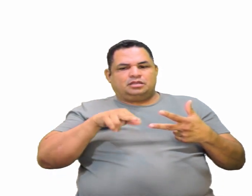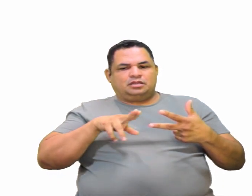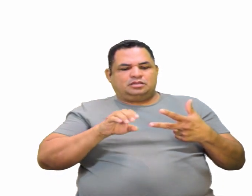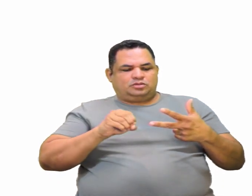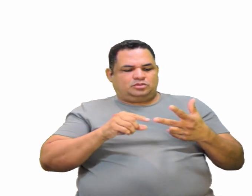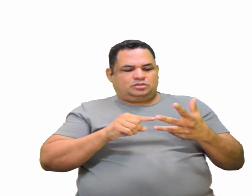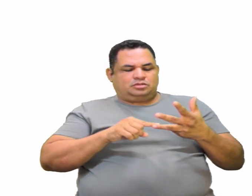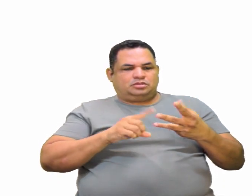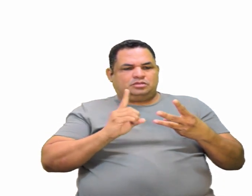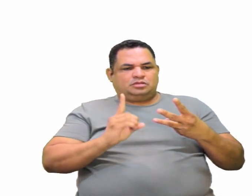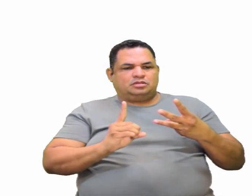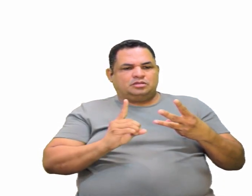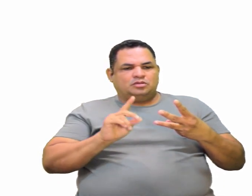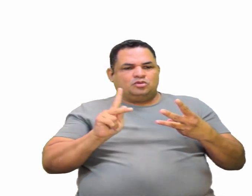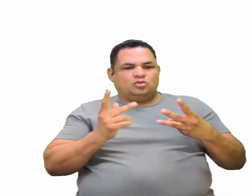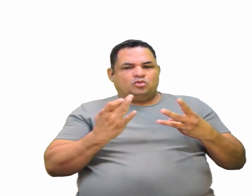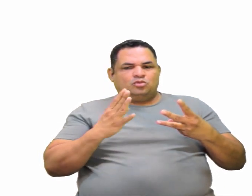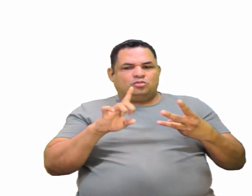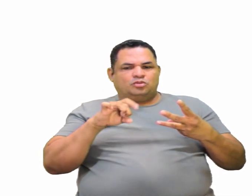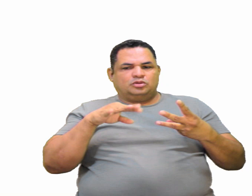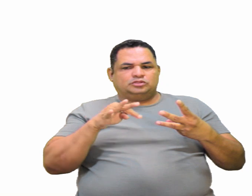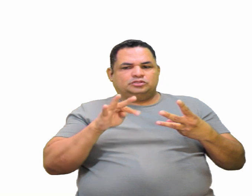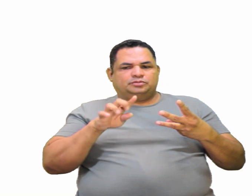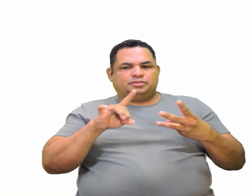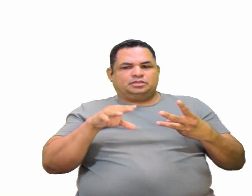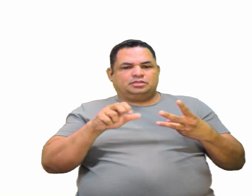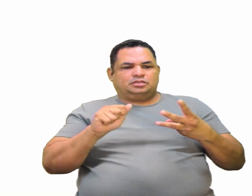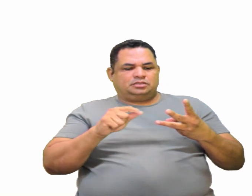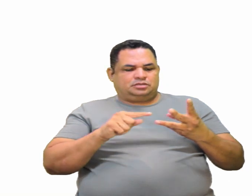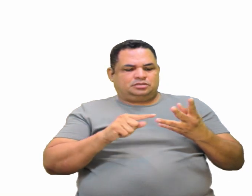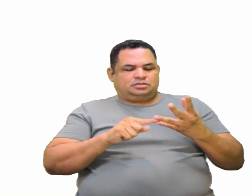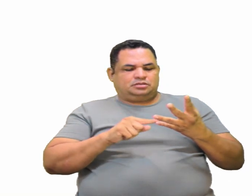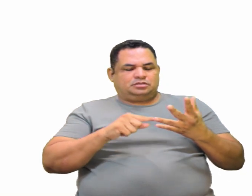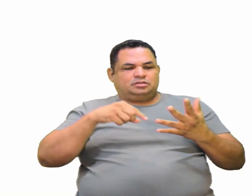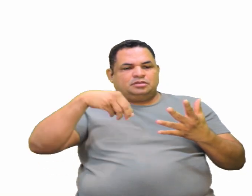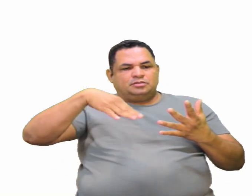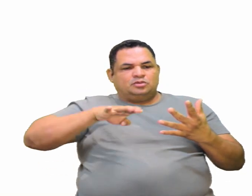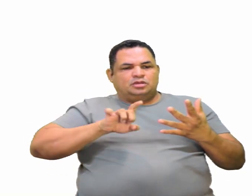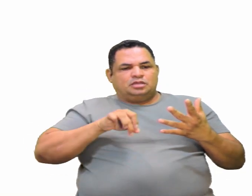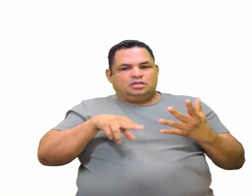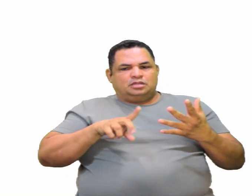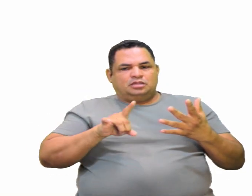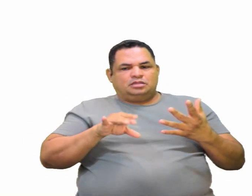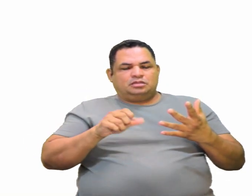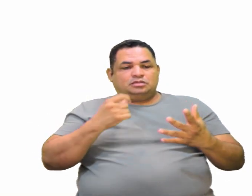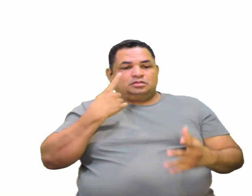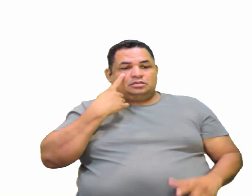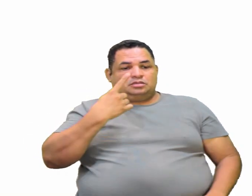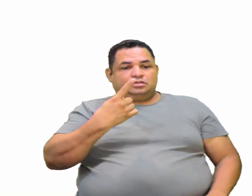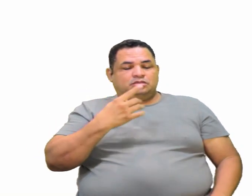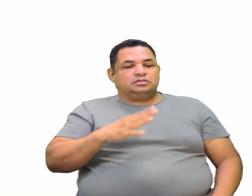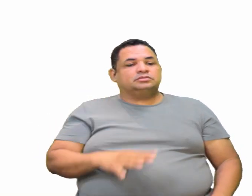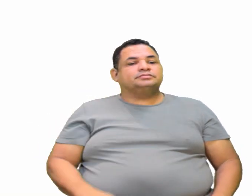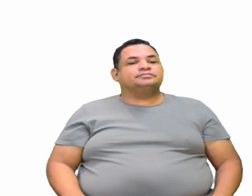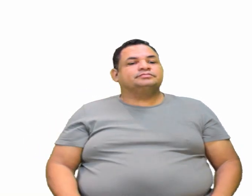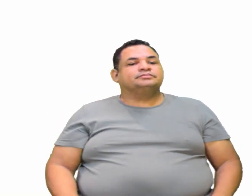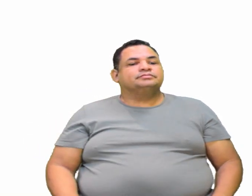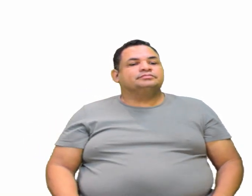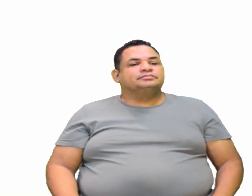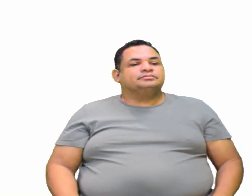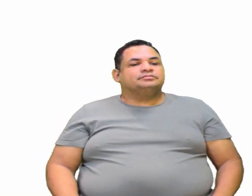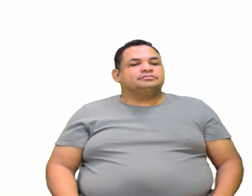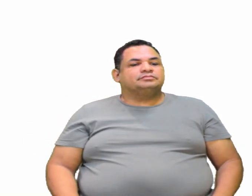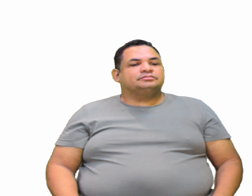pecamiano. D, homotipia. E E, mulleriano. De cara, né, professora, a gente já consegue descartar